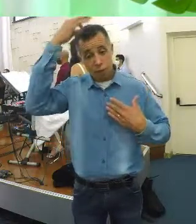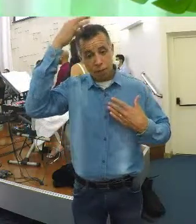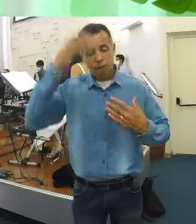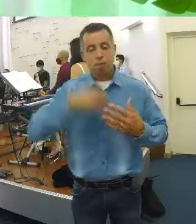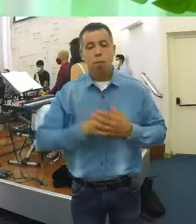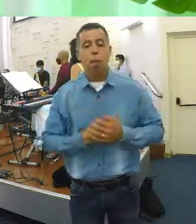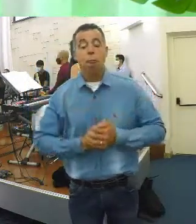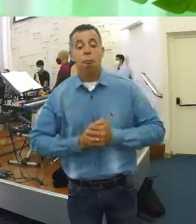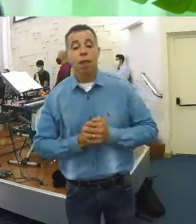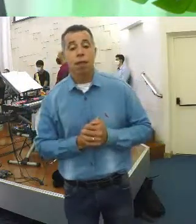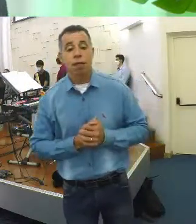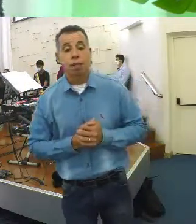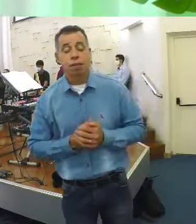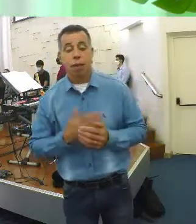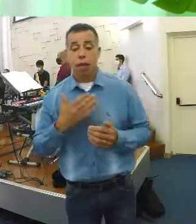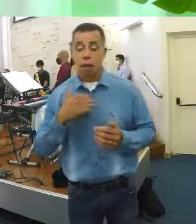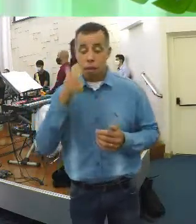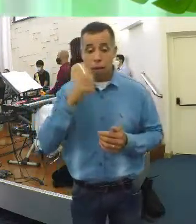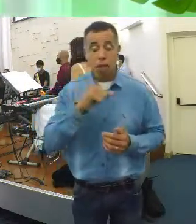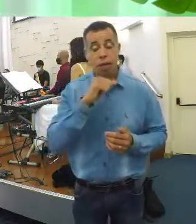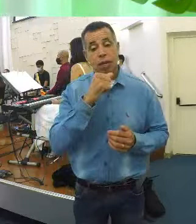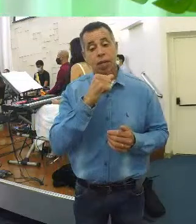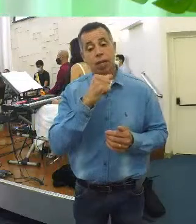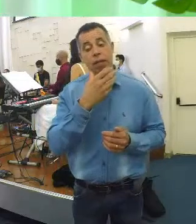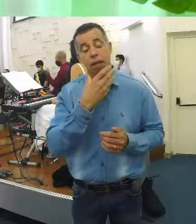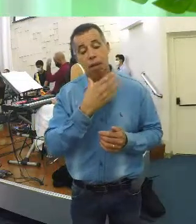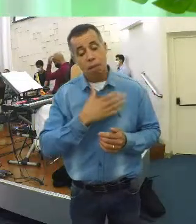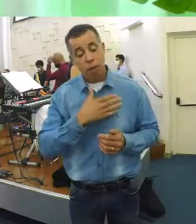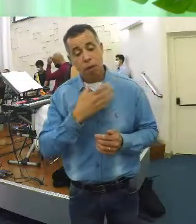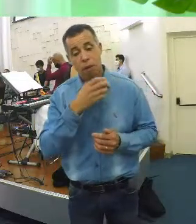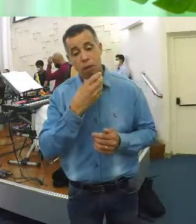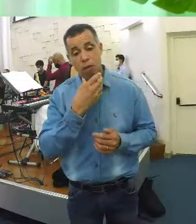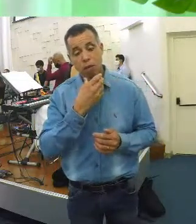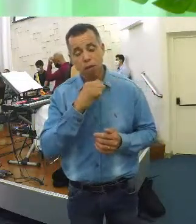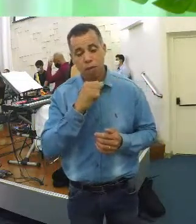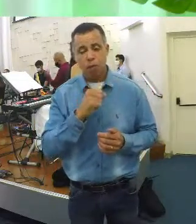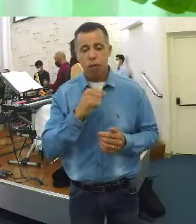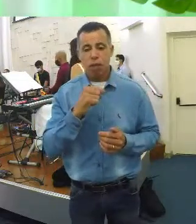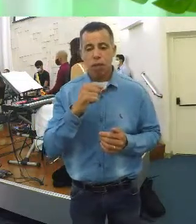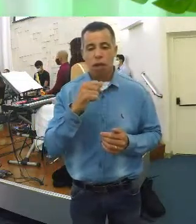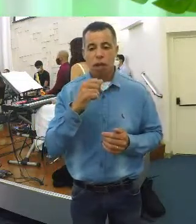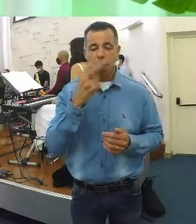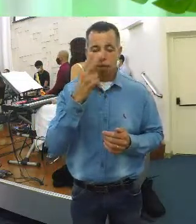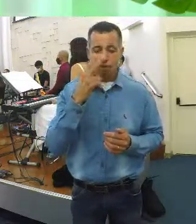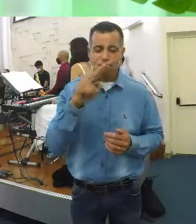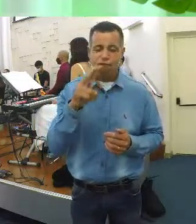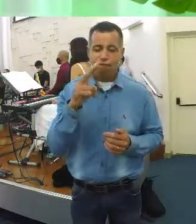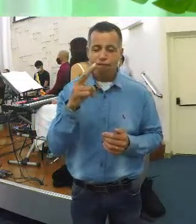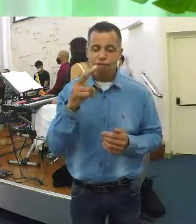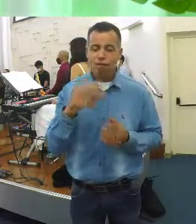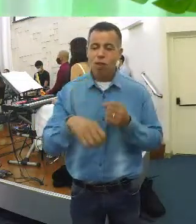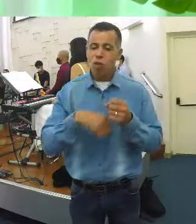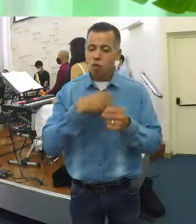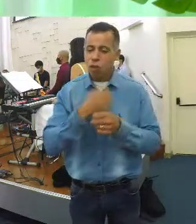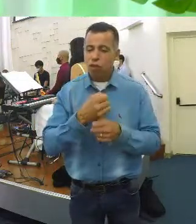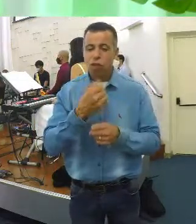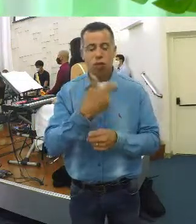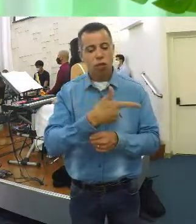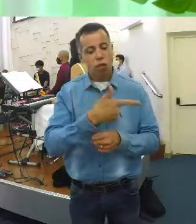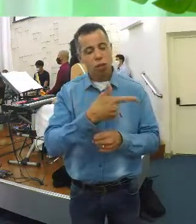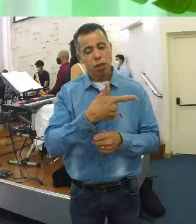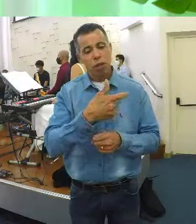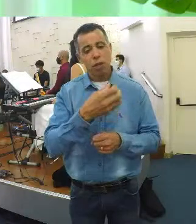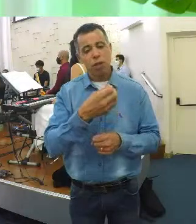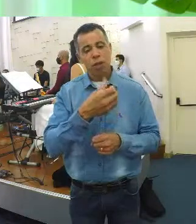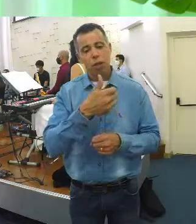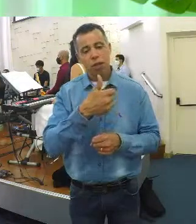meu irmão, pois bem, minha irmã em Cristo Jesus, que olha para o ano de 2021 e começa a ouvir a conversa de